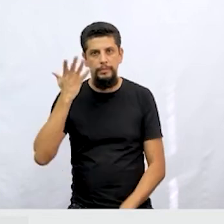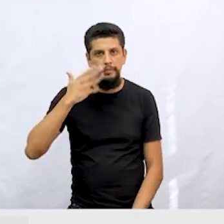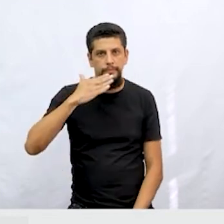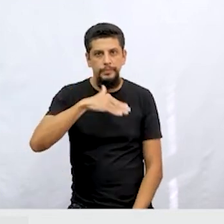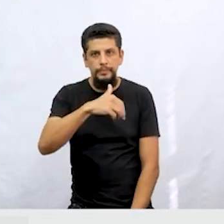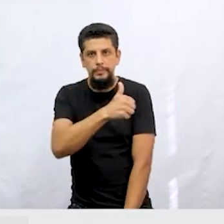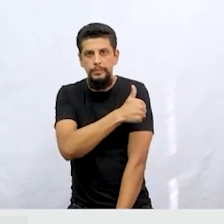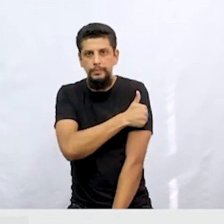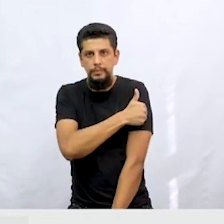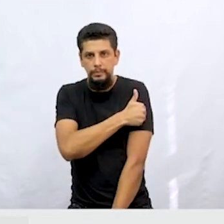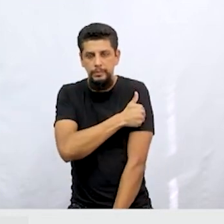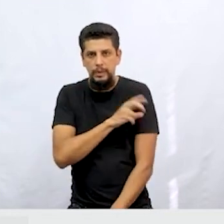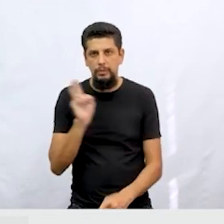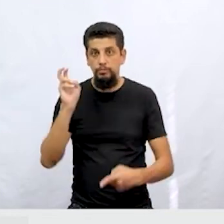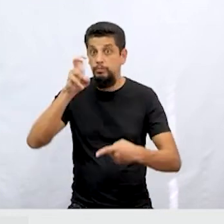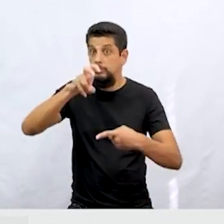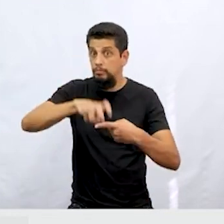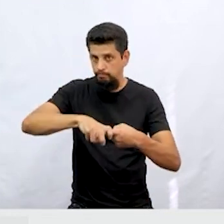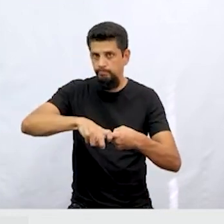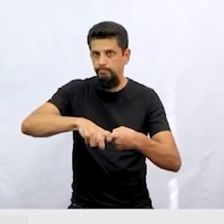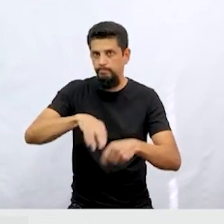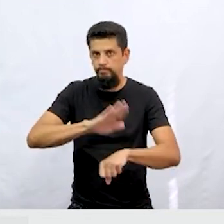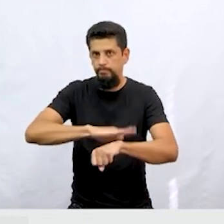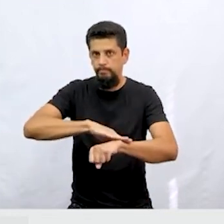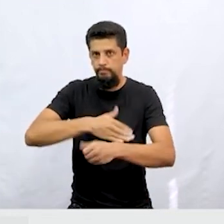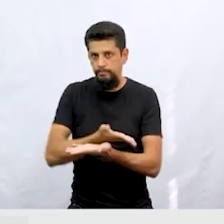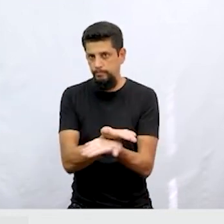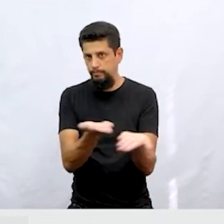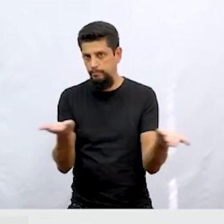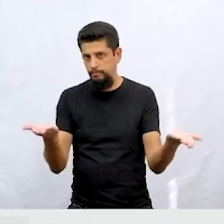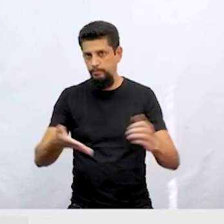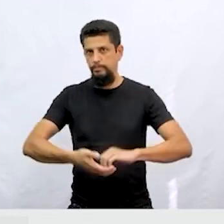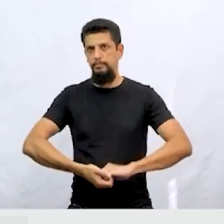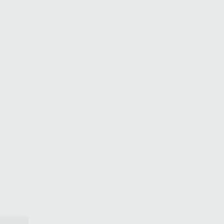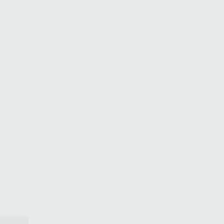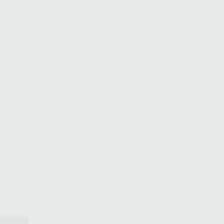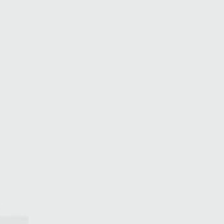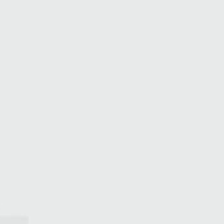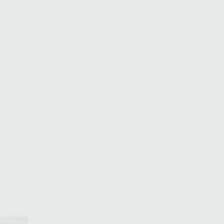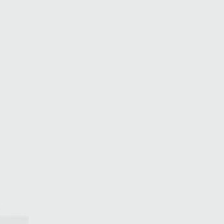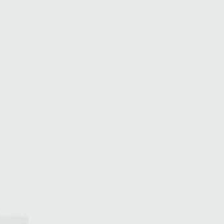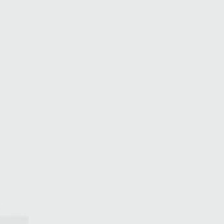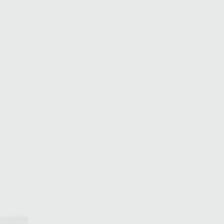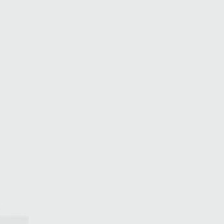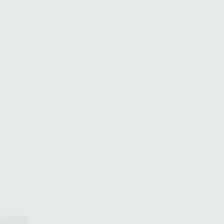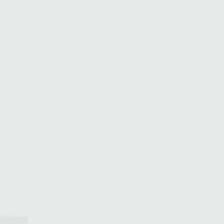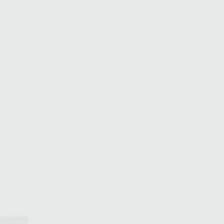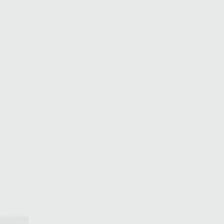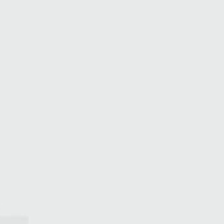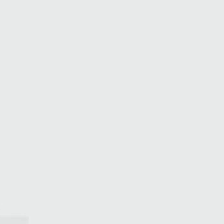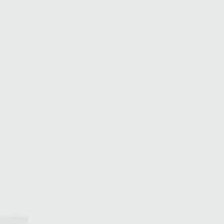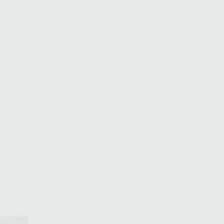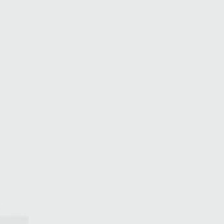as crianças que estão sentadas. Tempo para vocês.